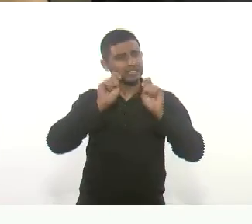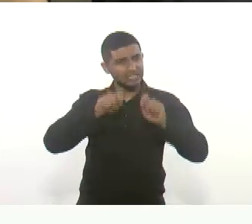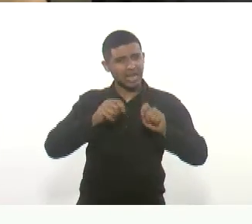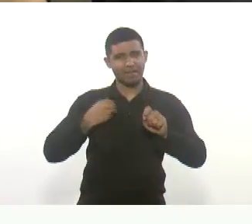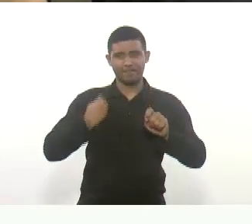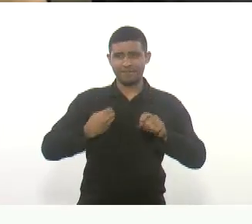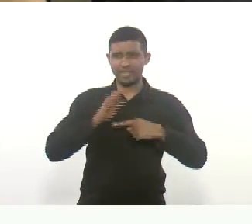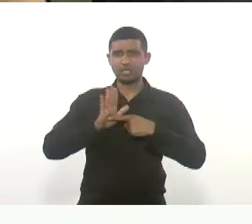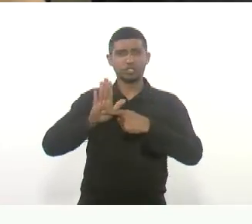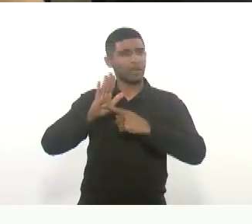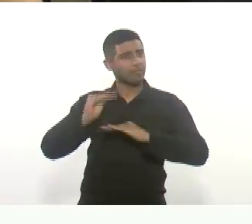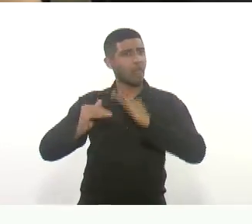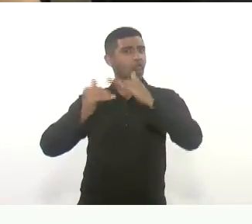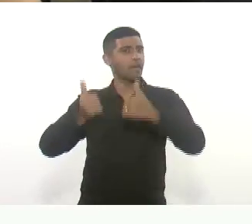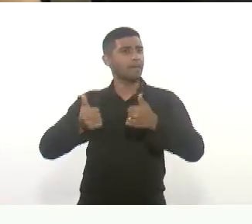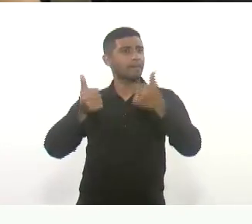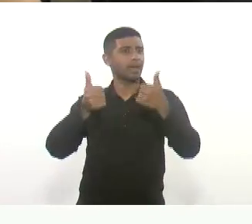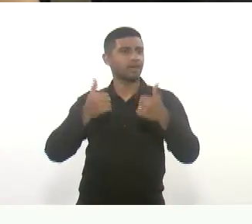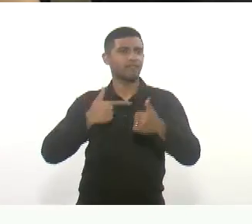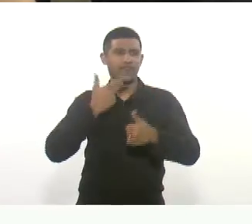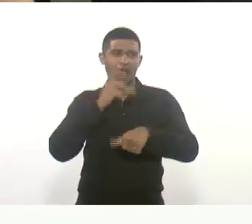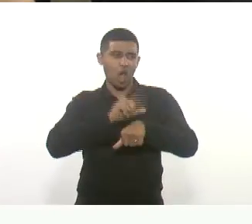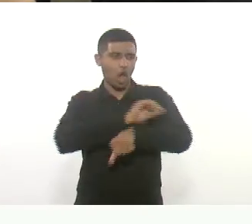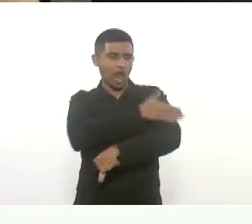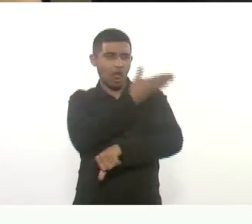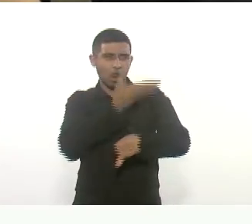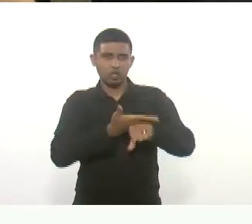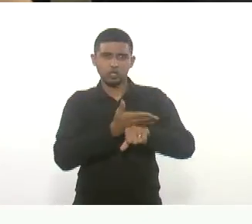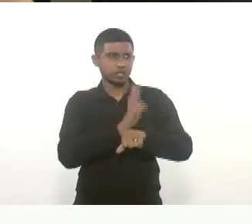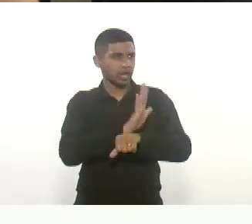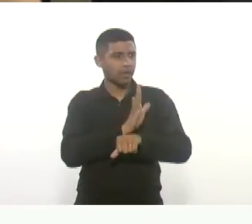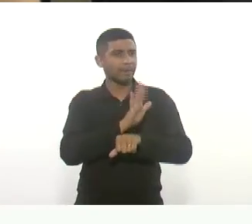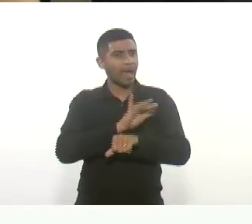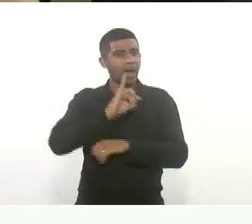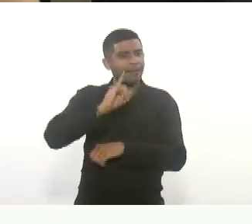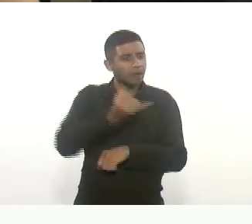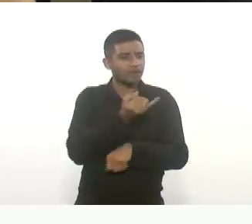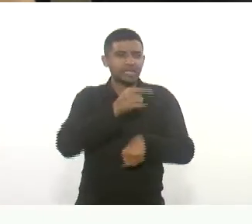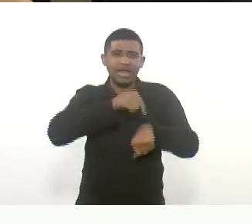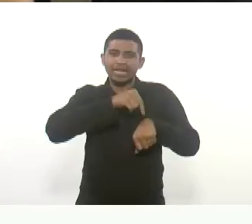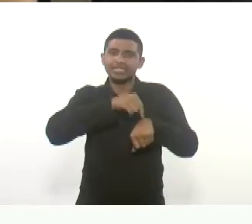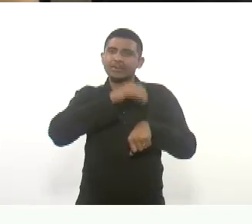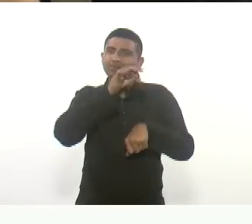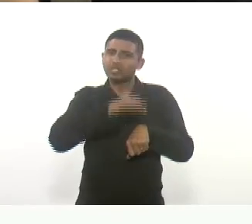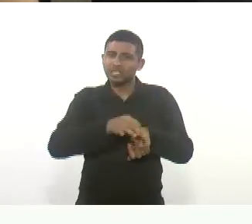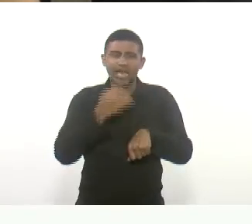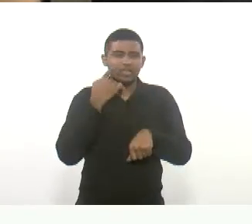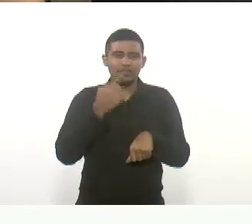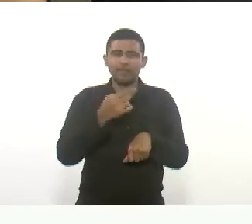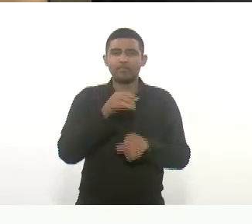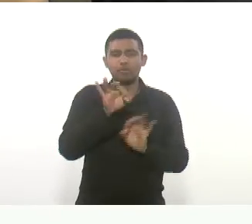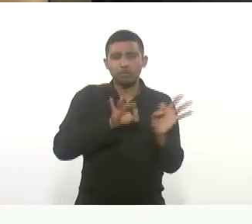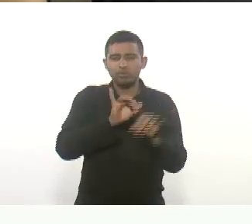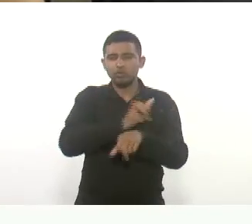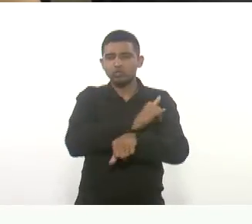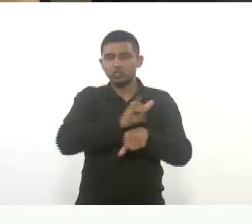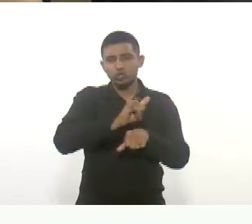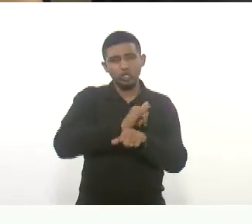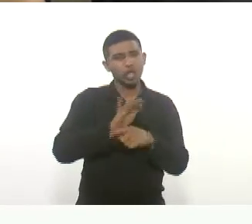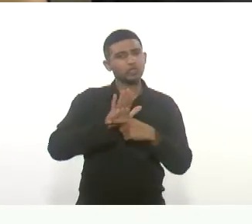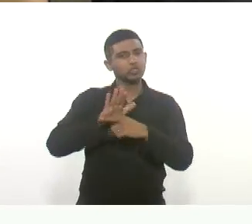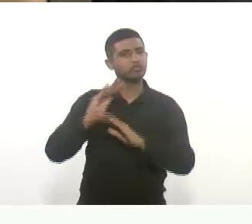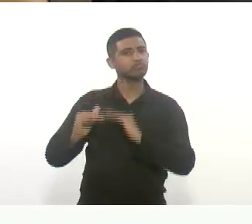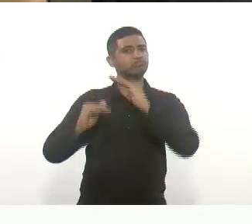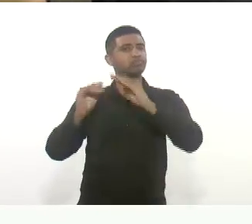porque não é o integral, mas sim a forma de utilizar esse horário integral para dar uma amplitude na qualidade de ensino deles e